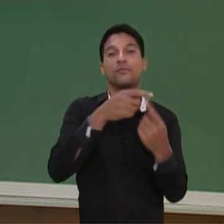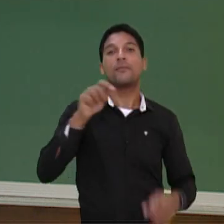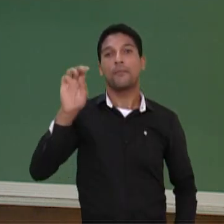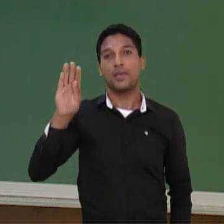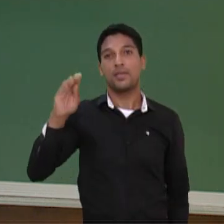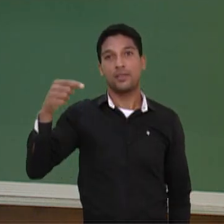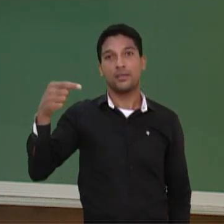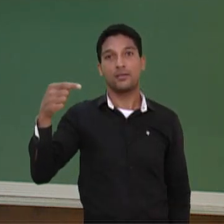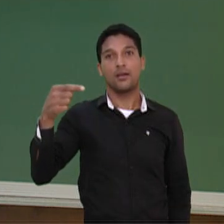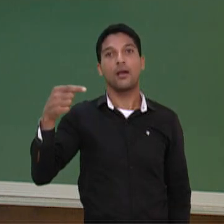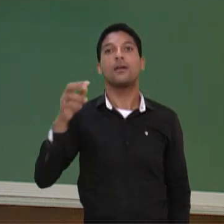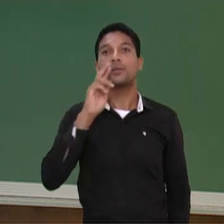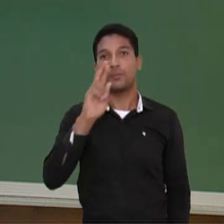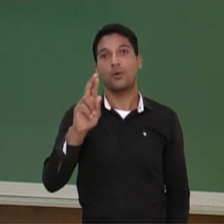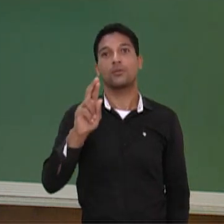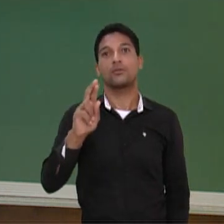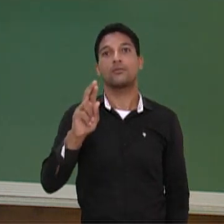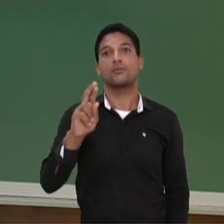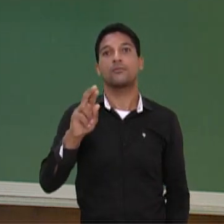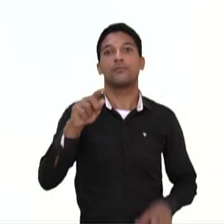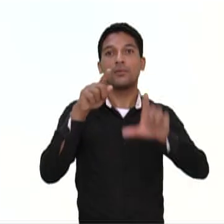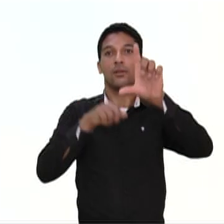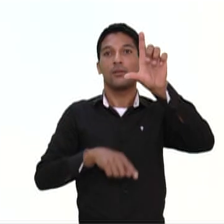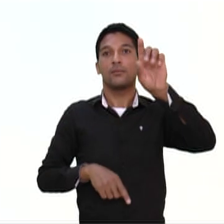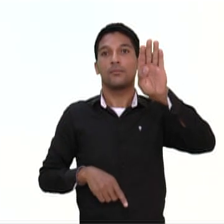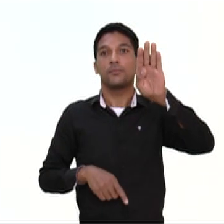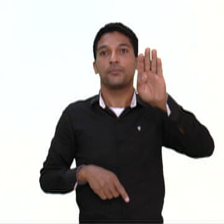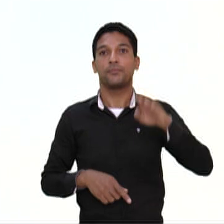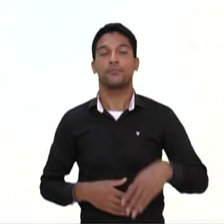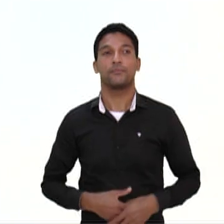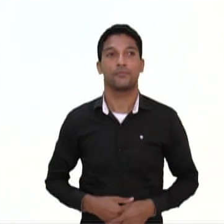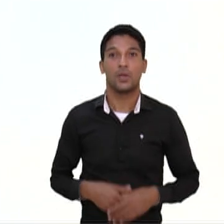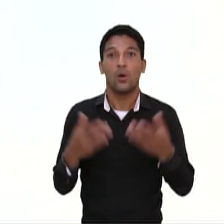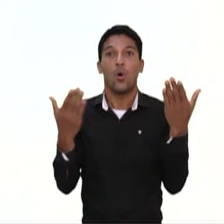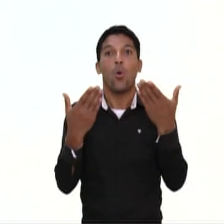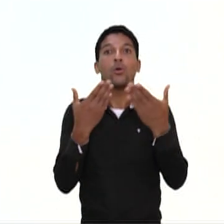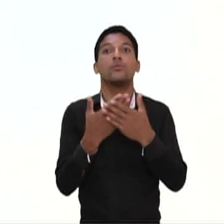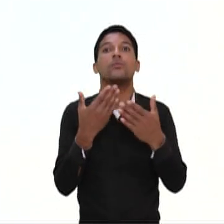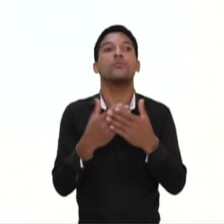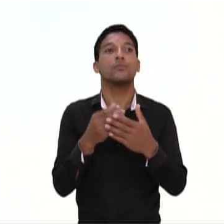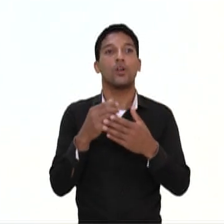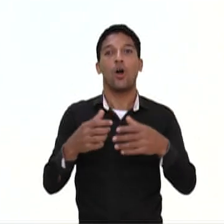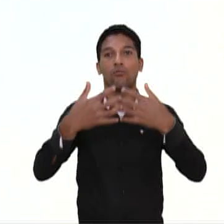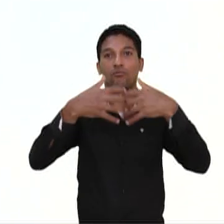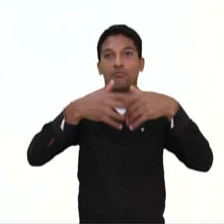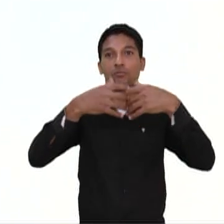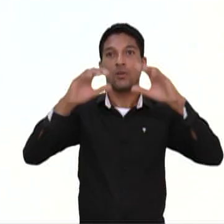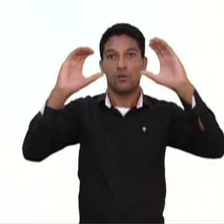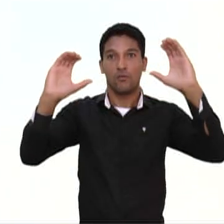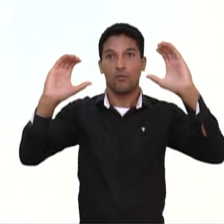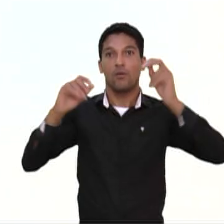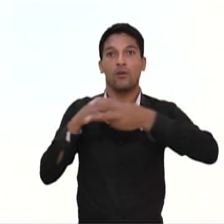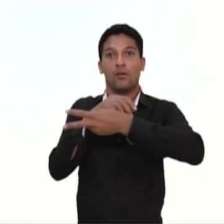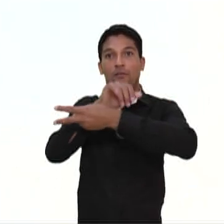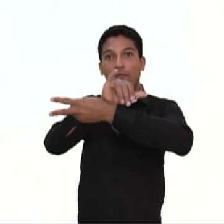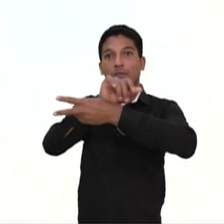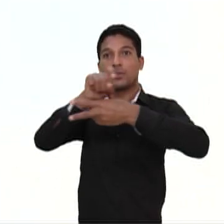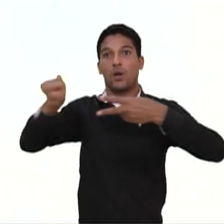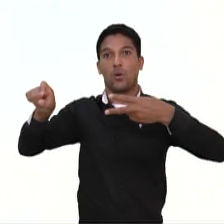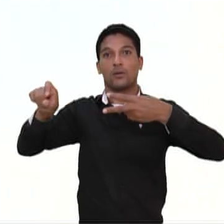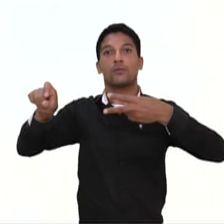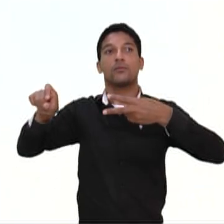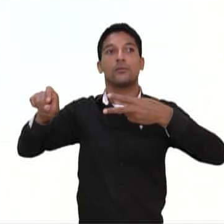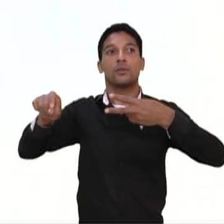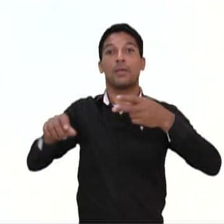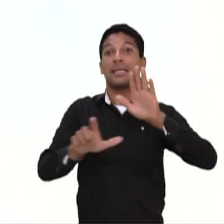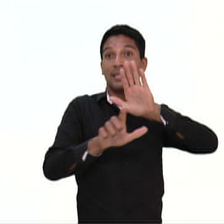Resposta é a letra B, ok? O que nós vimos na aula de hoje? Função quadrática, lei de formação